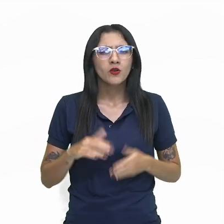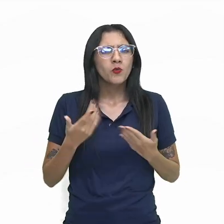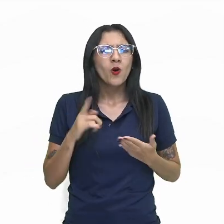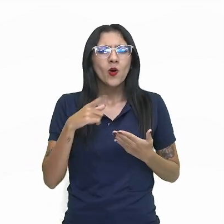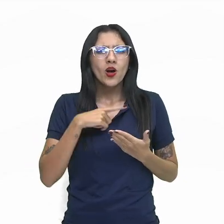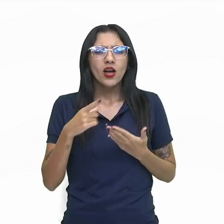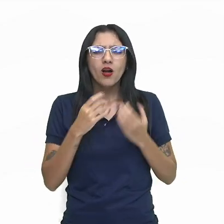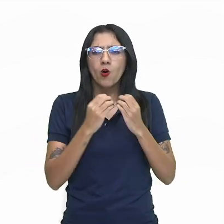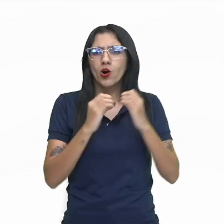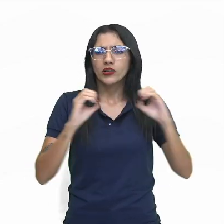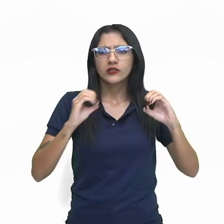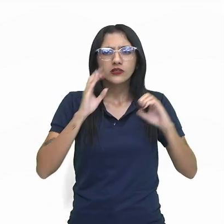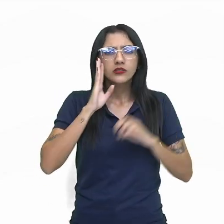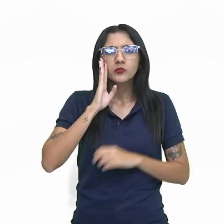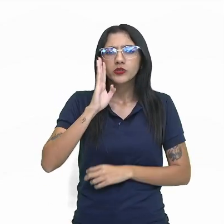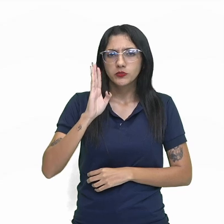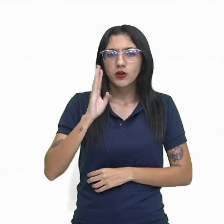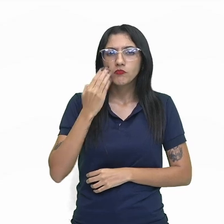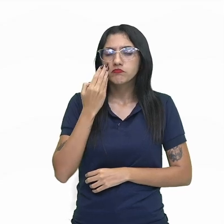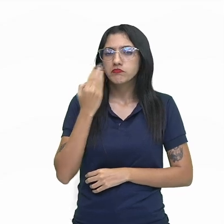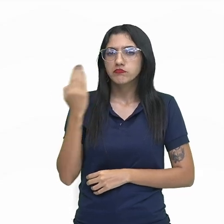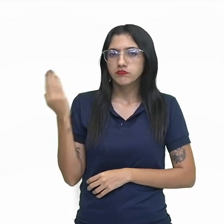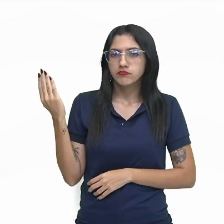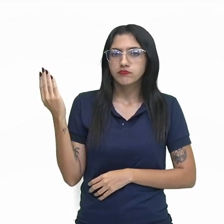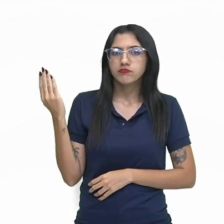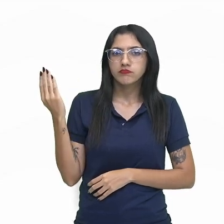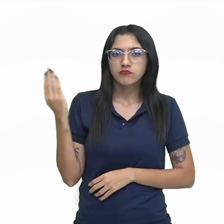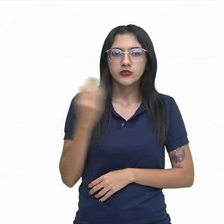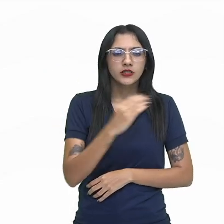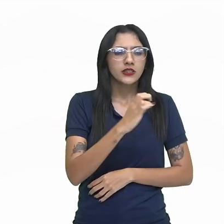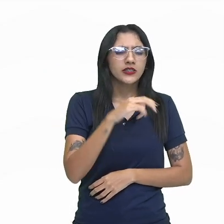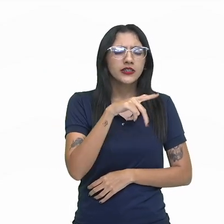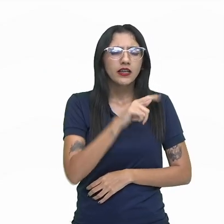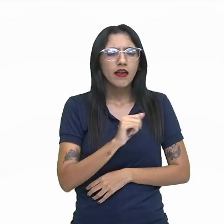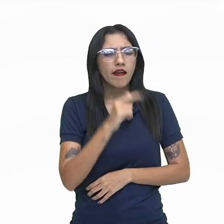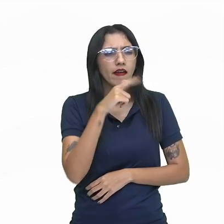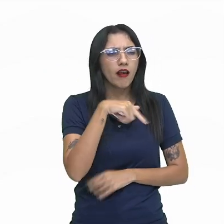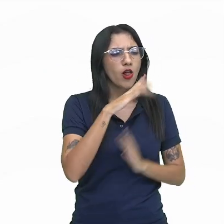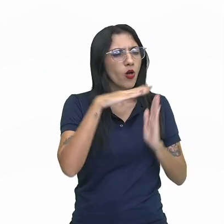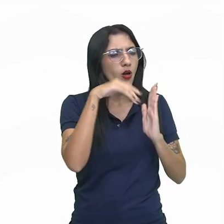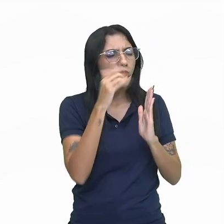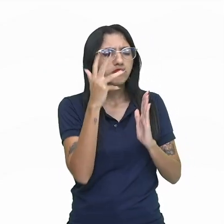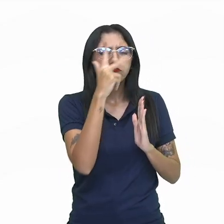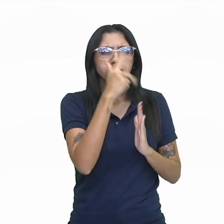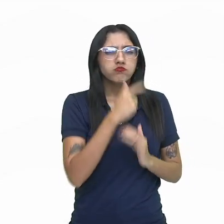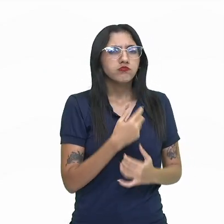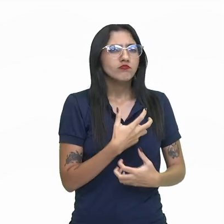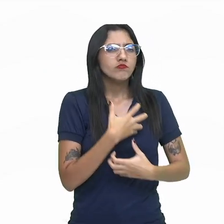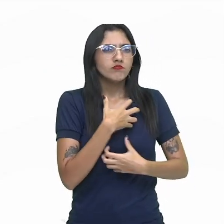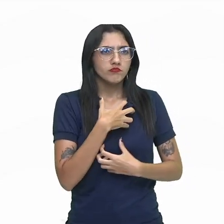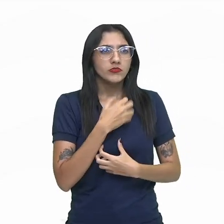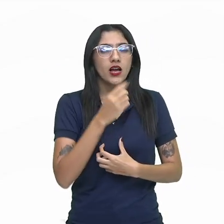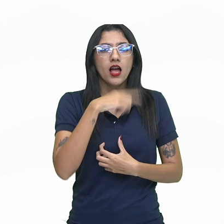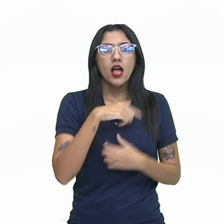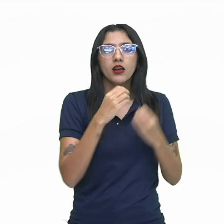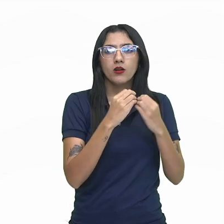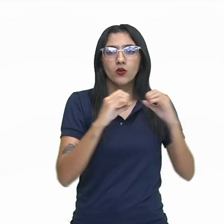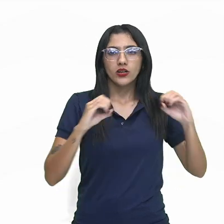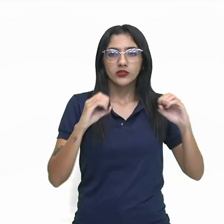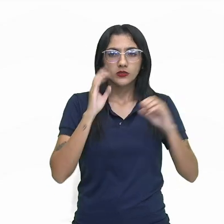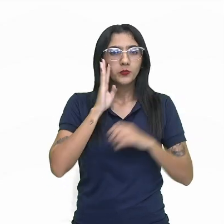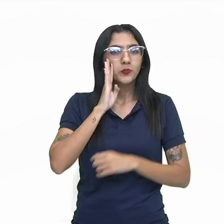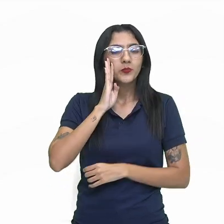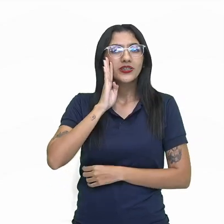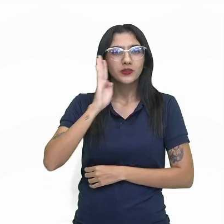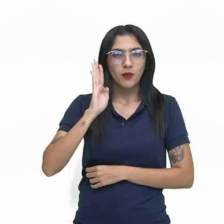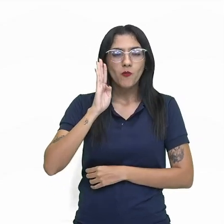oração principal? Né? Cena é um quadro belo e comovente. Eu tenho a oração principal aí,